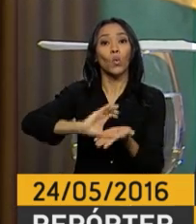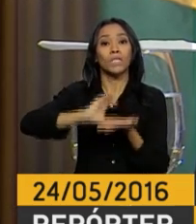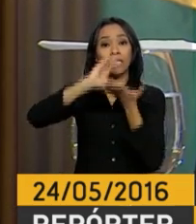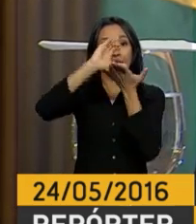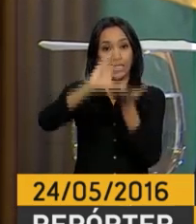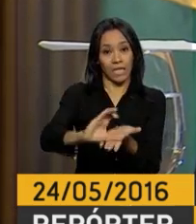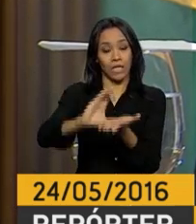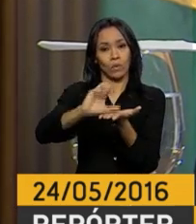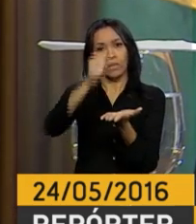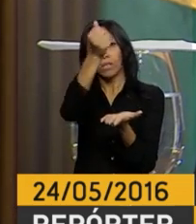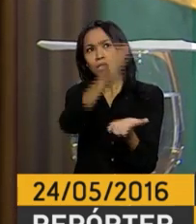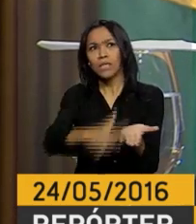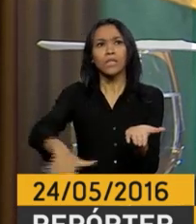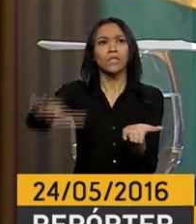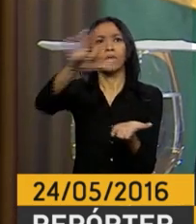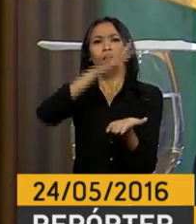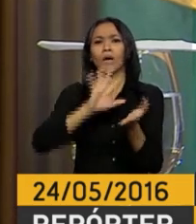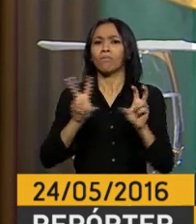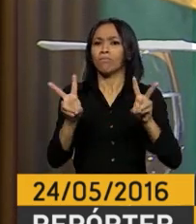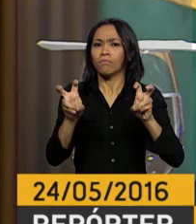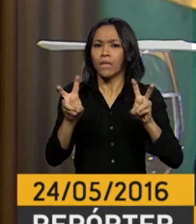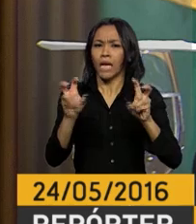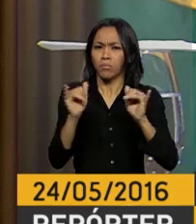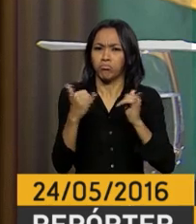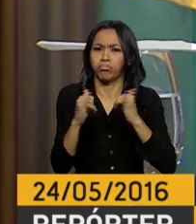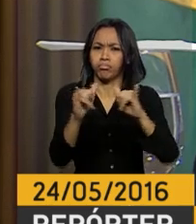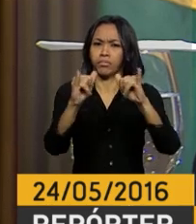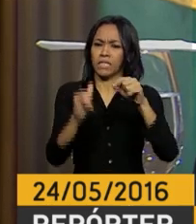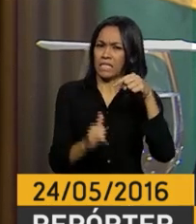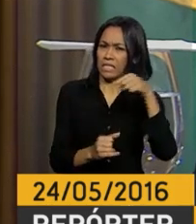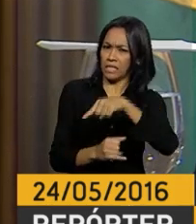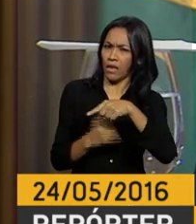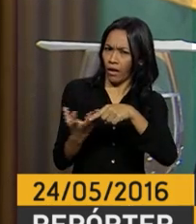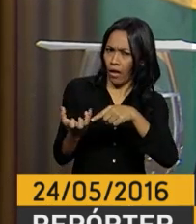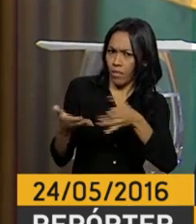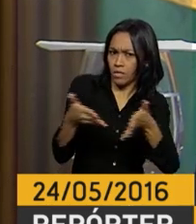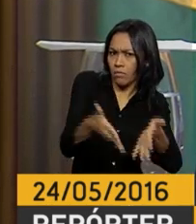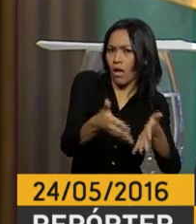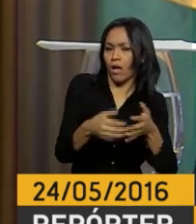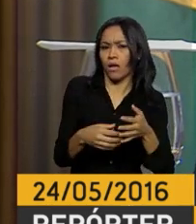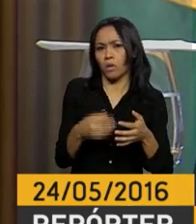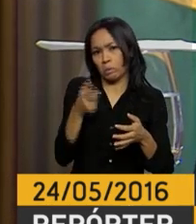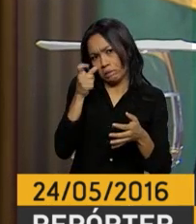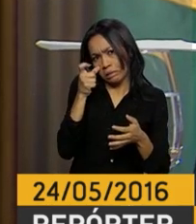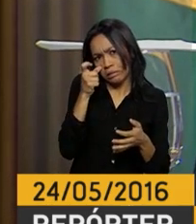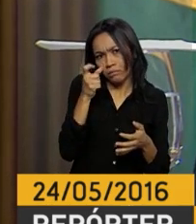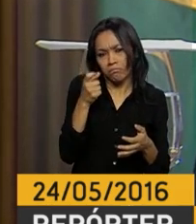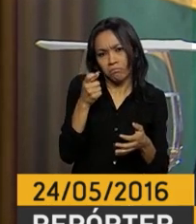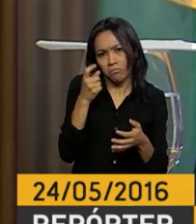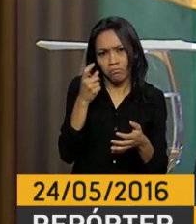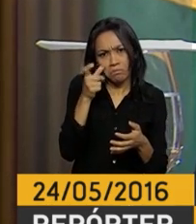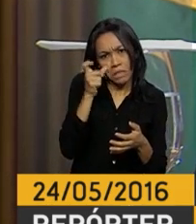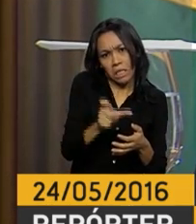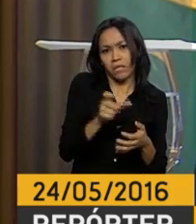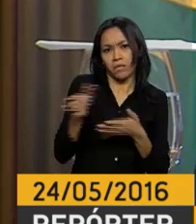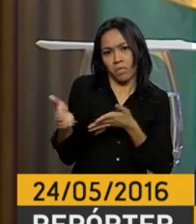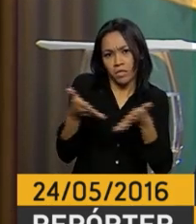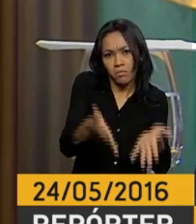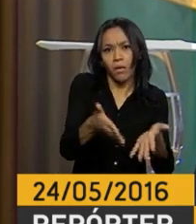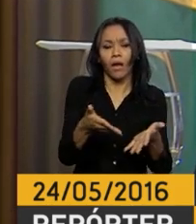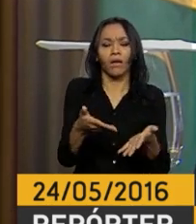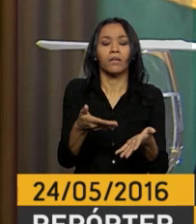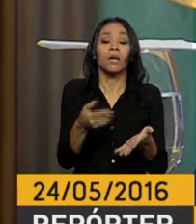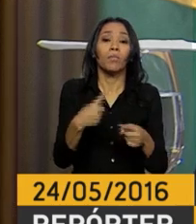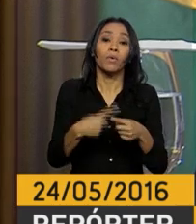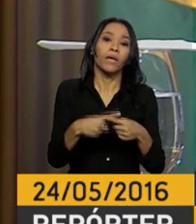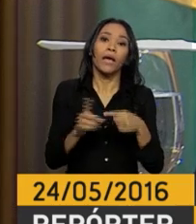né, se ela deve ou não participar, se há interesse ou não de participar de um determinado investimento. Porque, como vemos, a